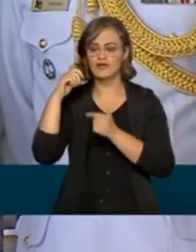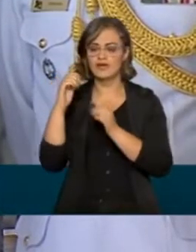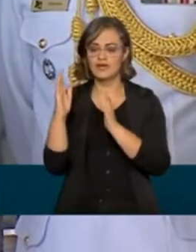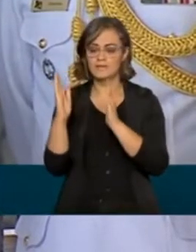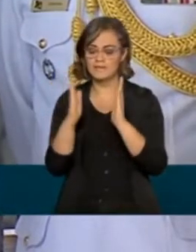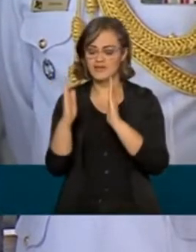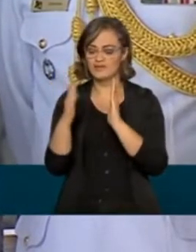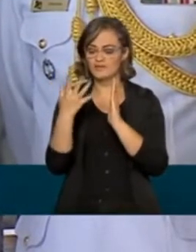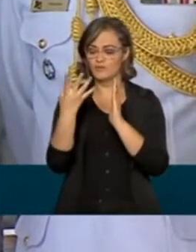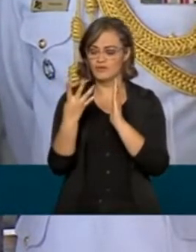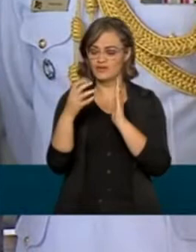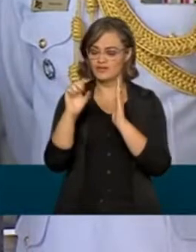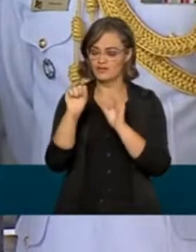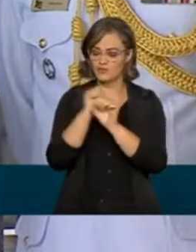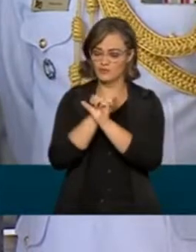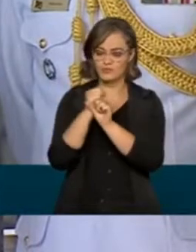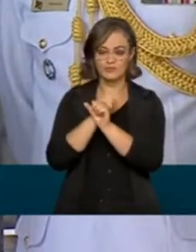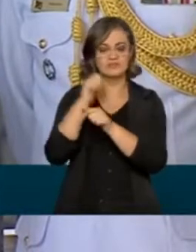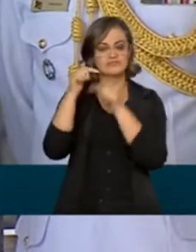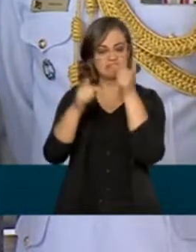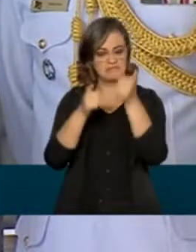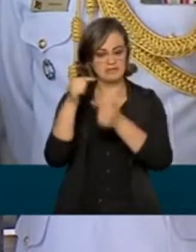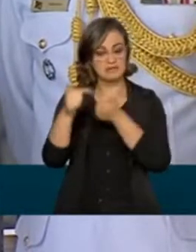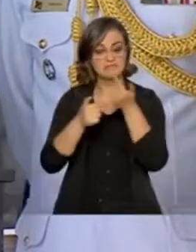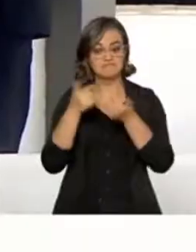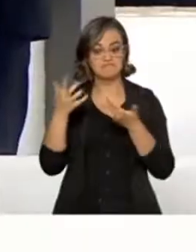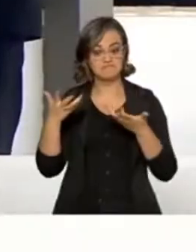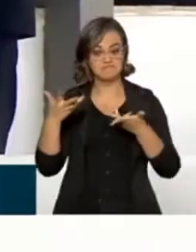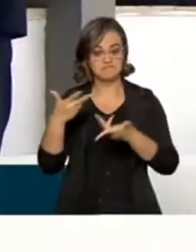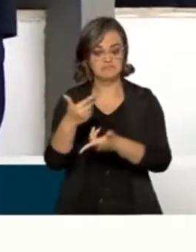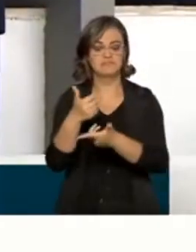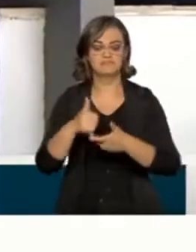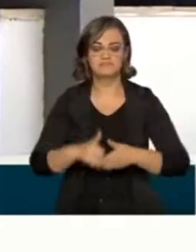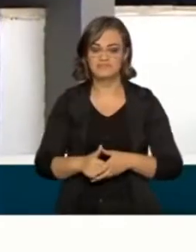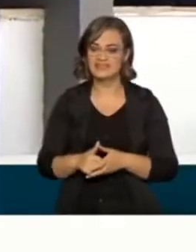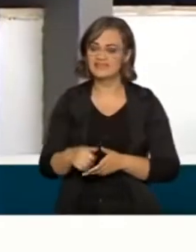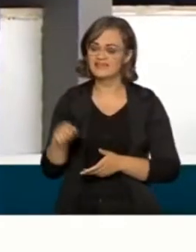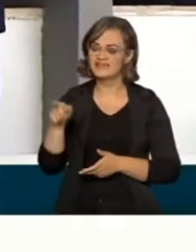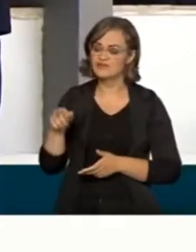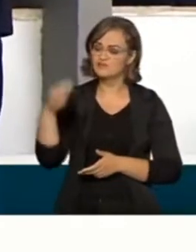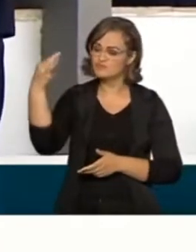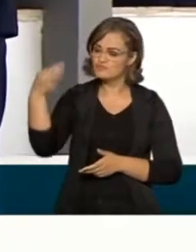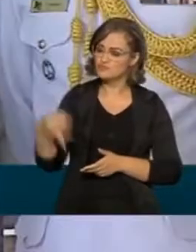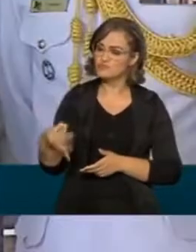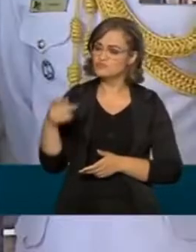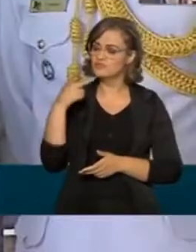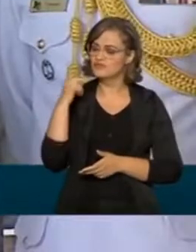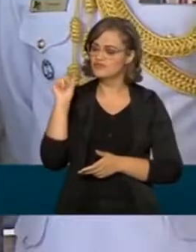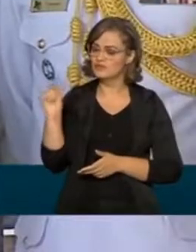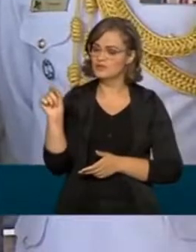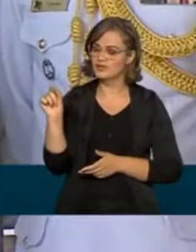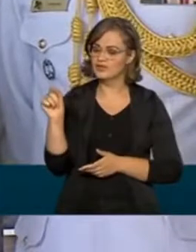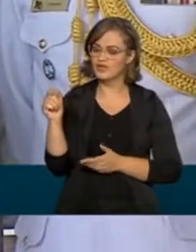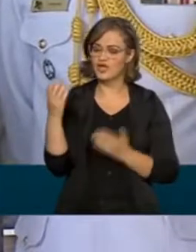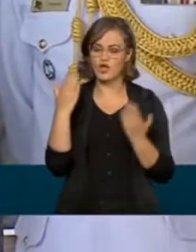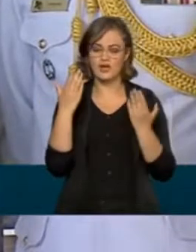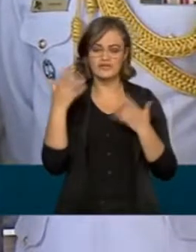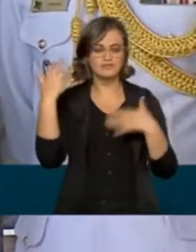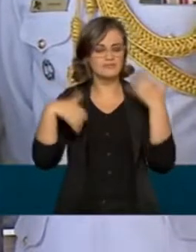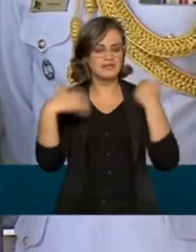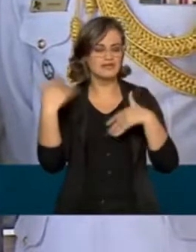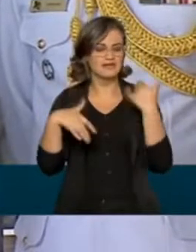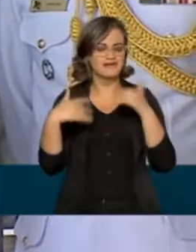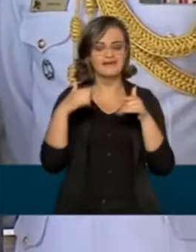48 anos de excelentes serviços prestados à nação. Nada mais justo do que começar com um pequeno balanço de sua